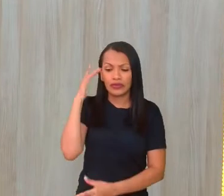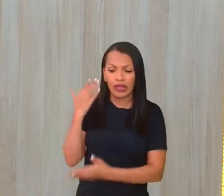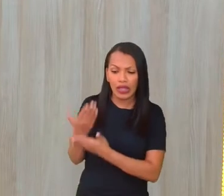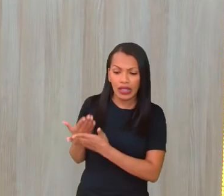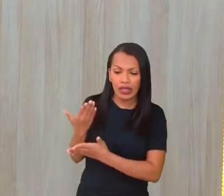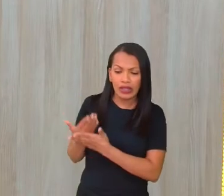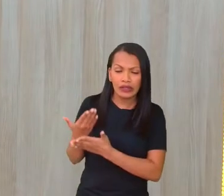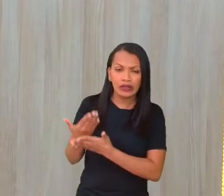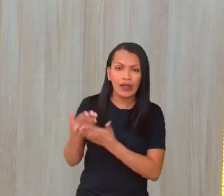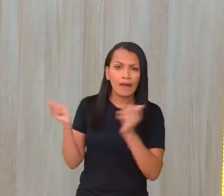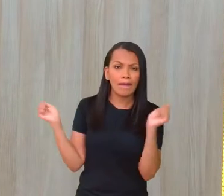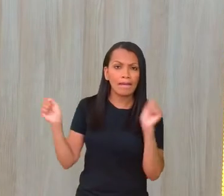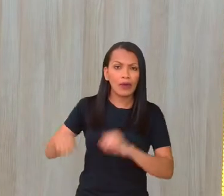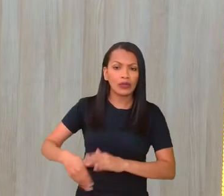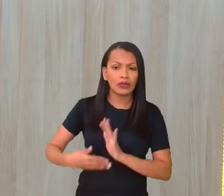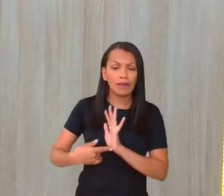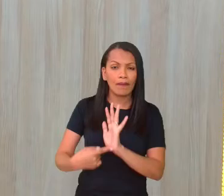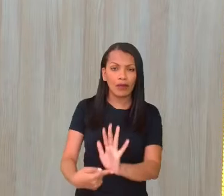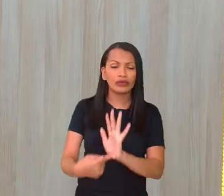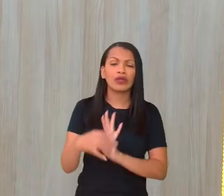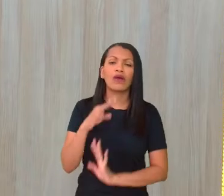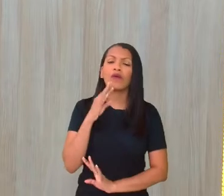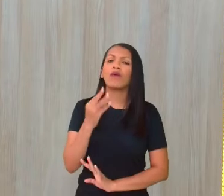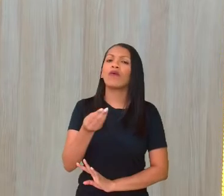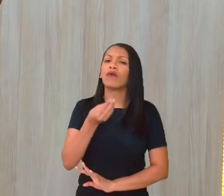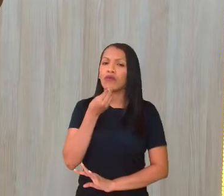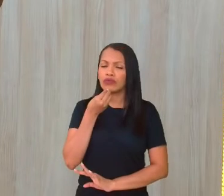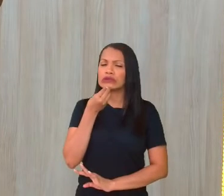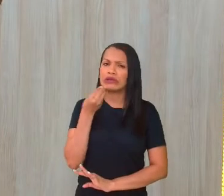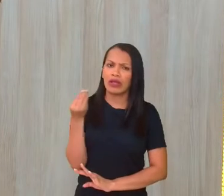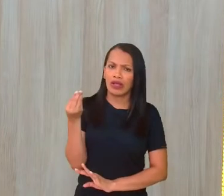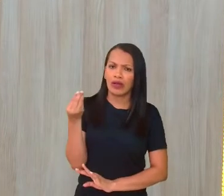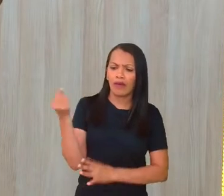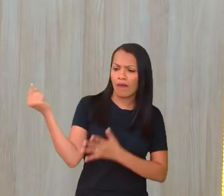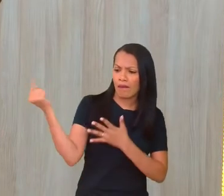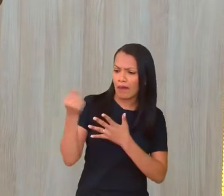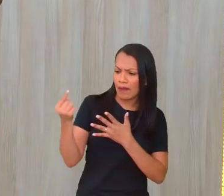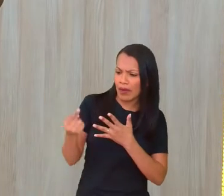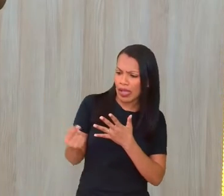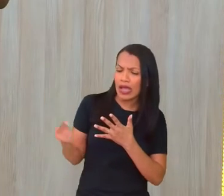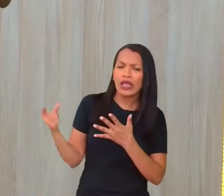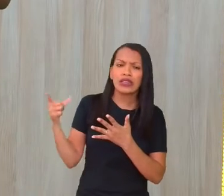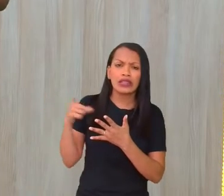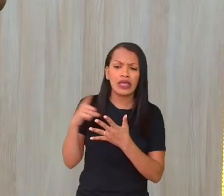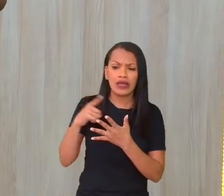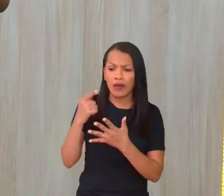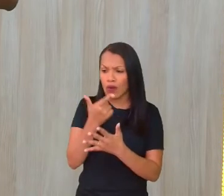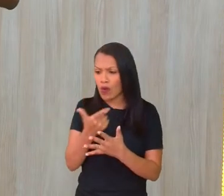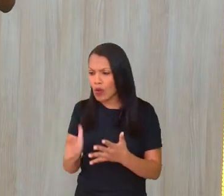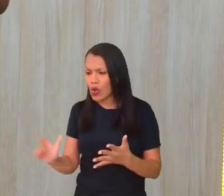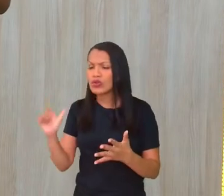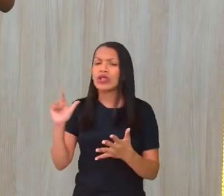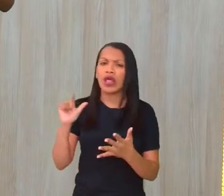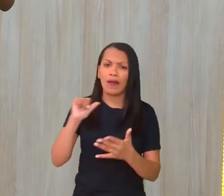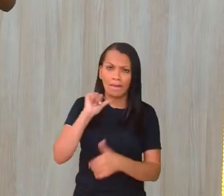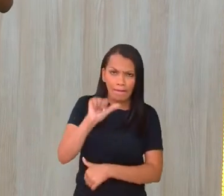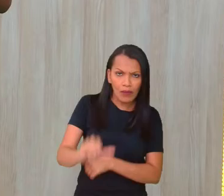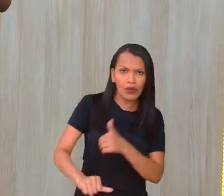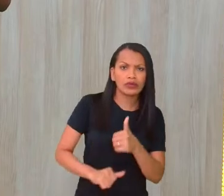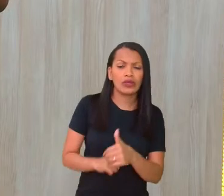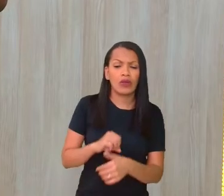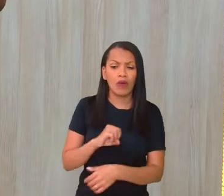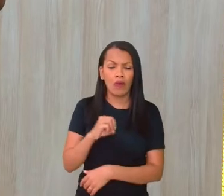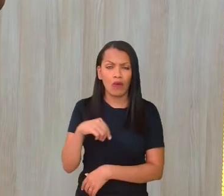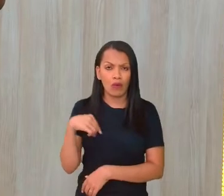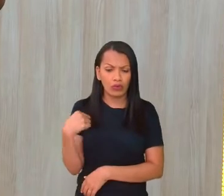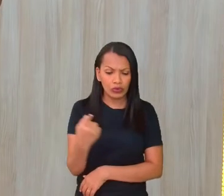aí trazer conhecimento, trazer uma luz para esse caminho, né? Será que ainda tem outras mudanças de rota ou nossa rota está